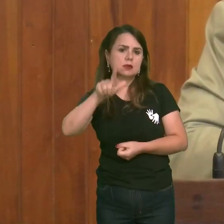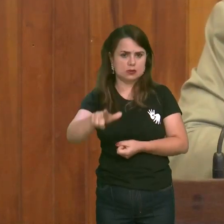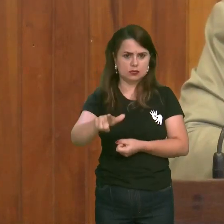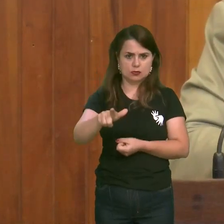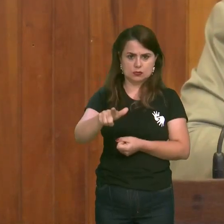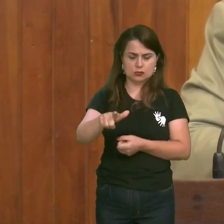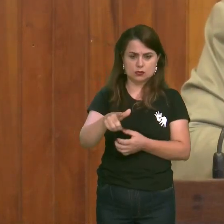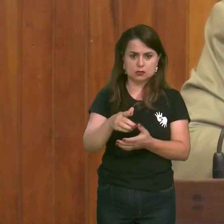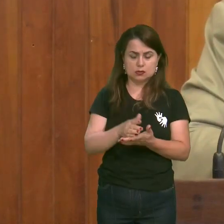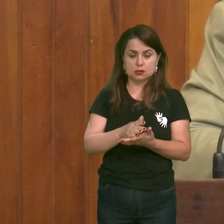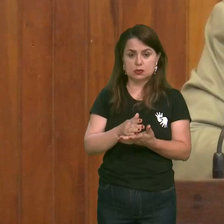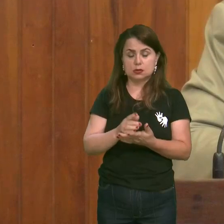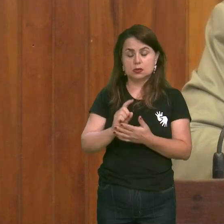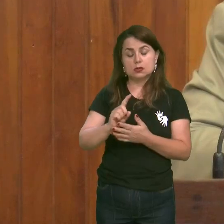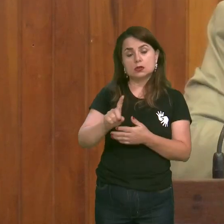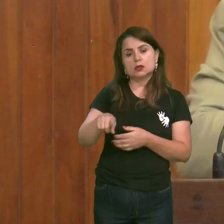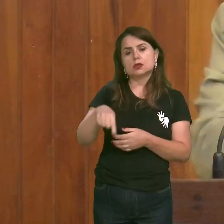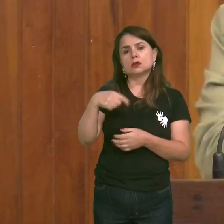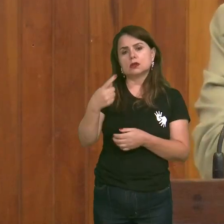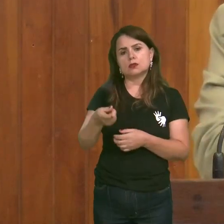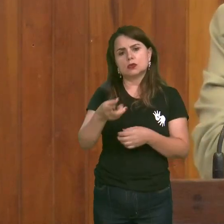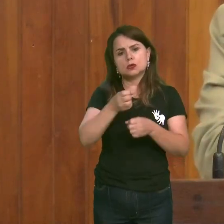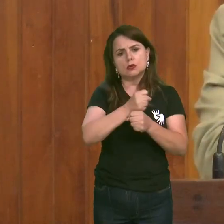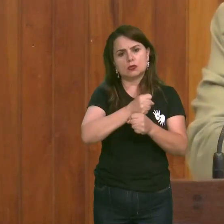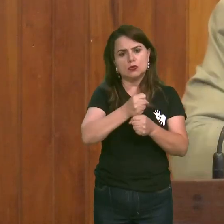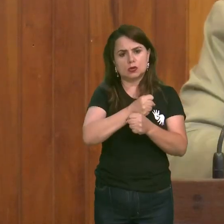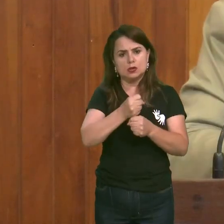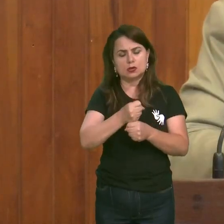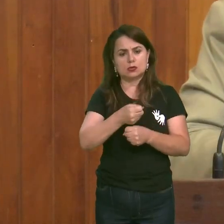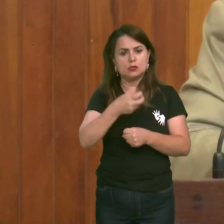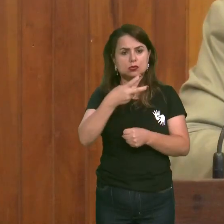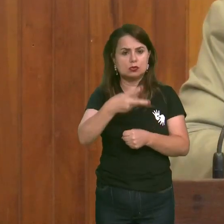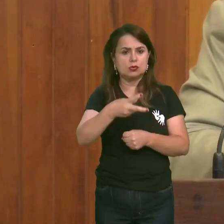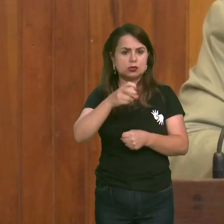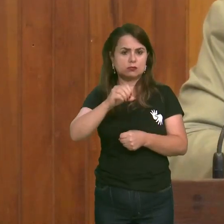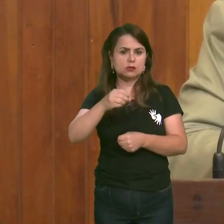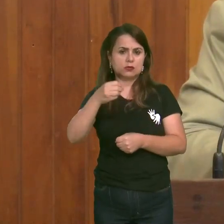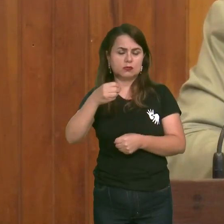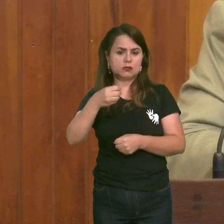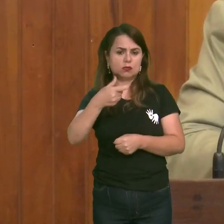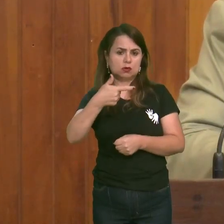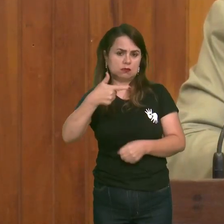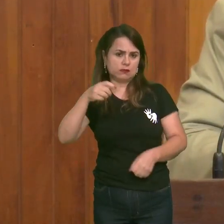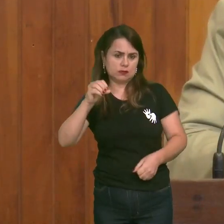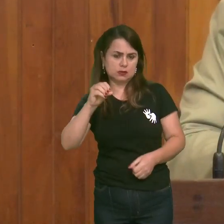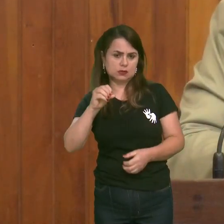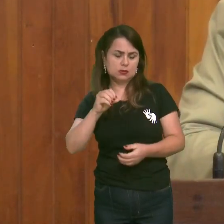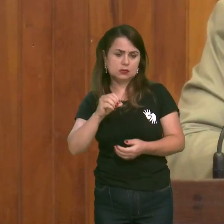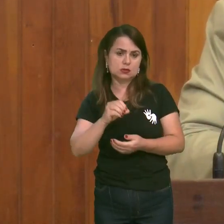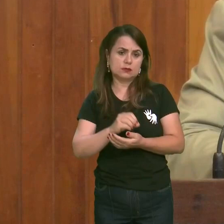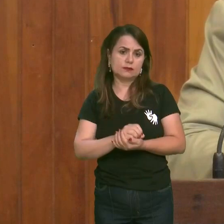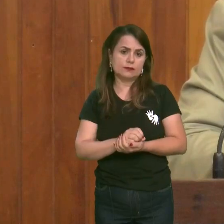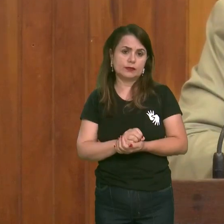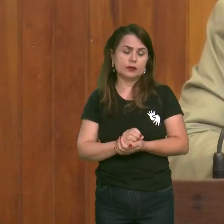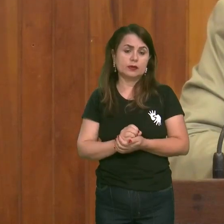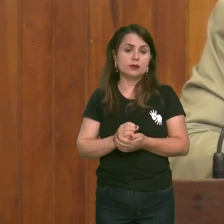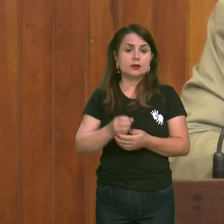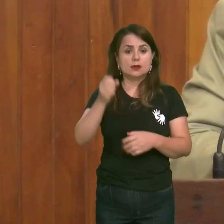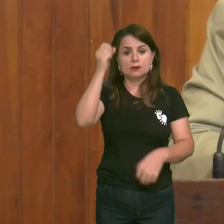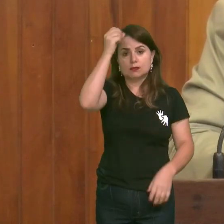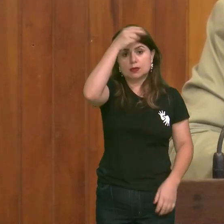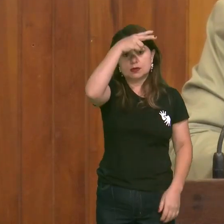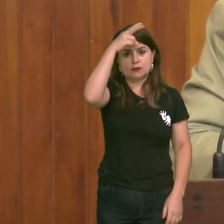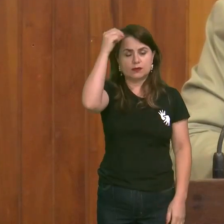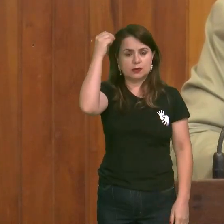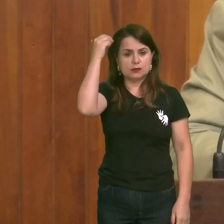os dados disponíveis de 2020 que a gente que foi coletado em setembro a prefeitura de Marília já tinha uma dívida